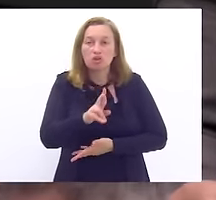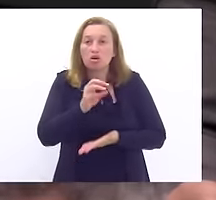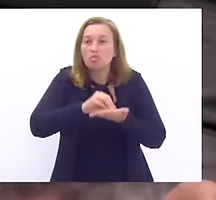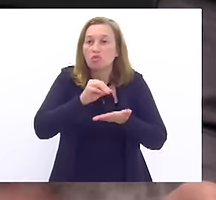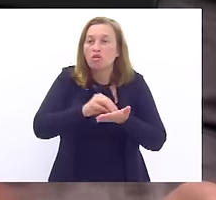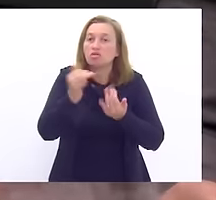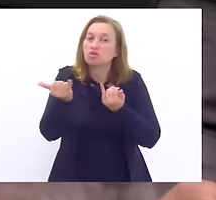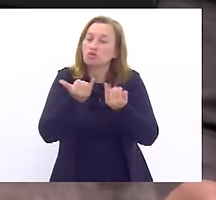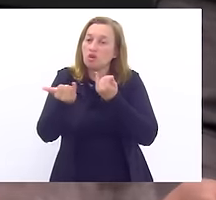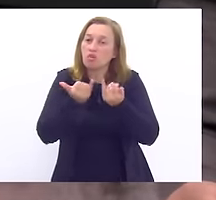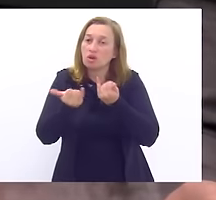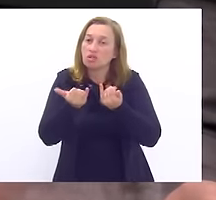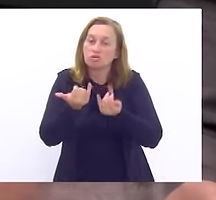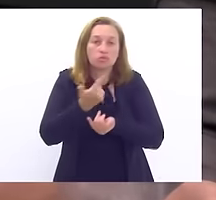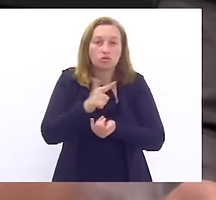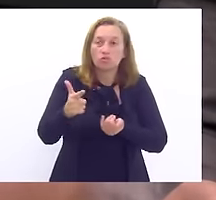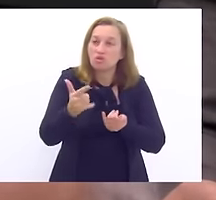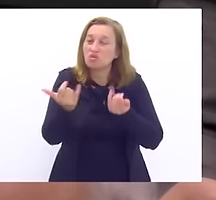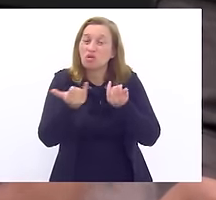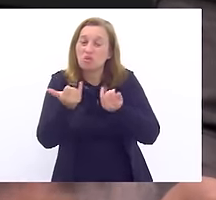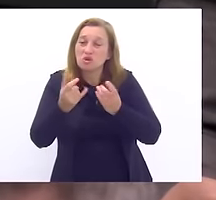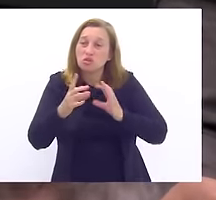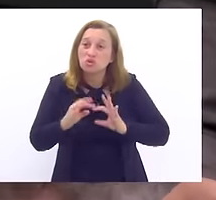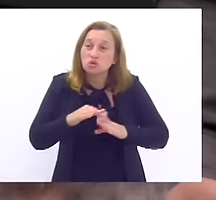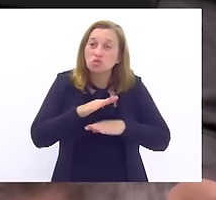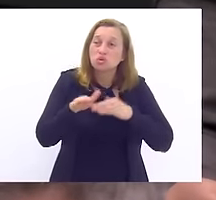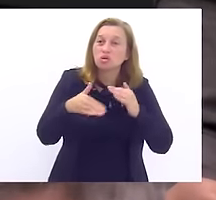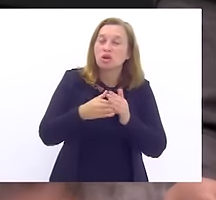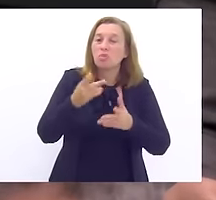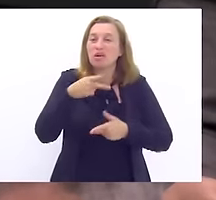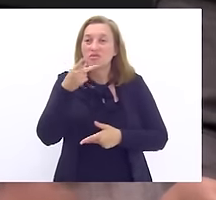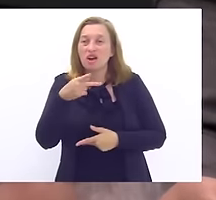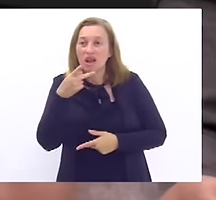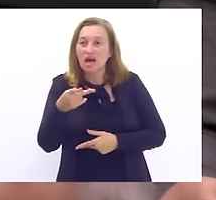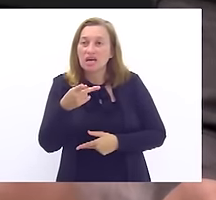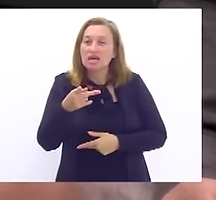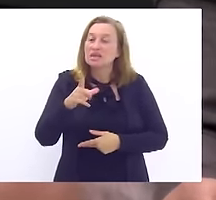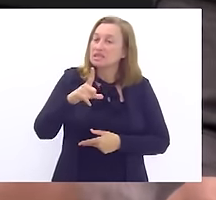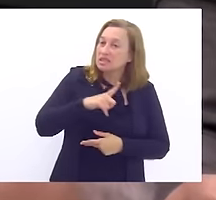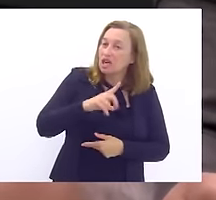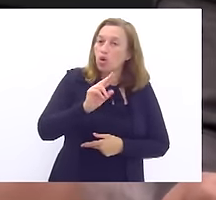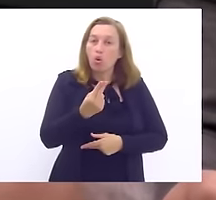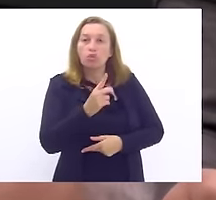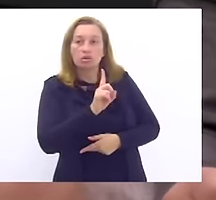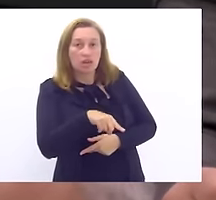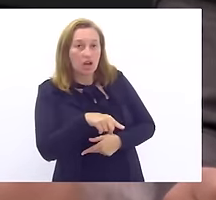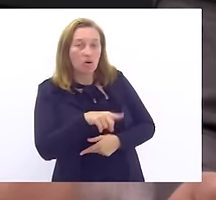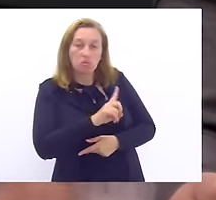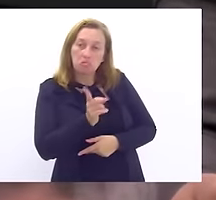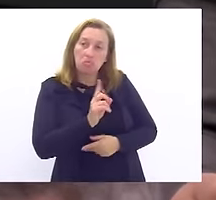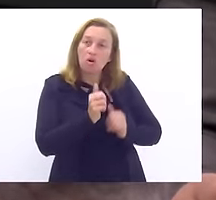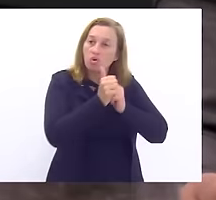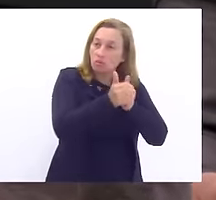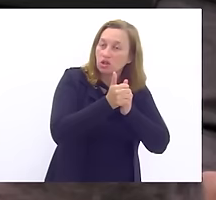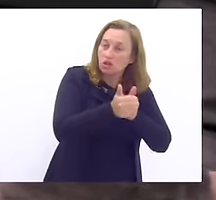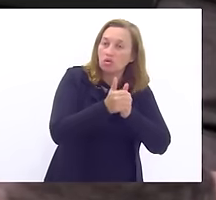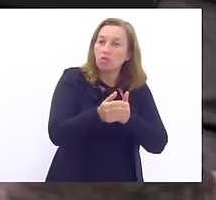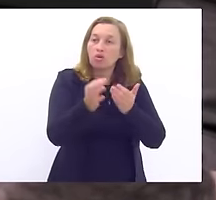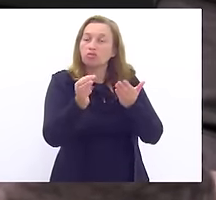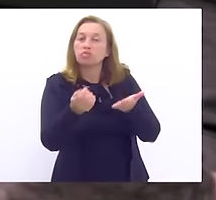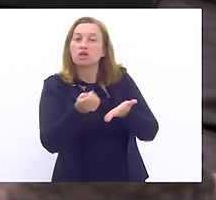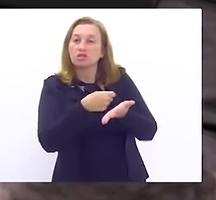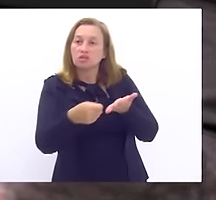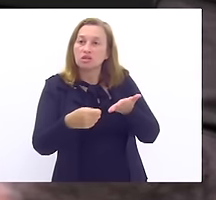eu não tenho dado concreto aqui comigo para lhe dizer se há ou não o acompanhamento se há ou não anotação